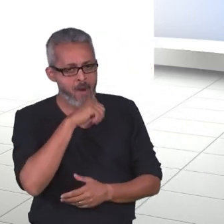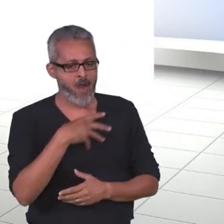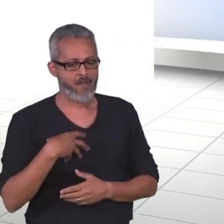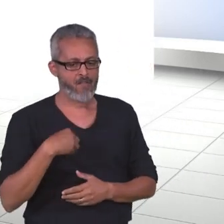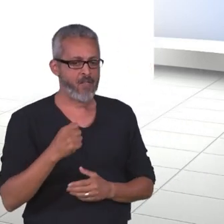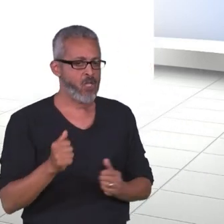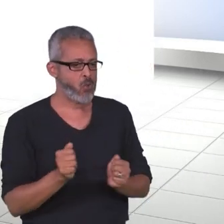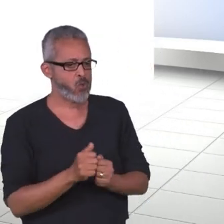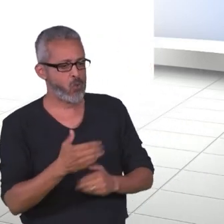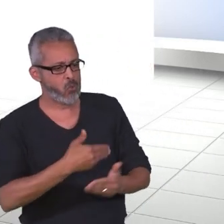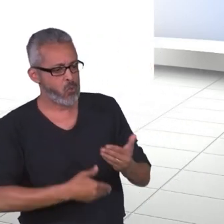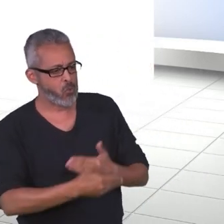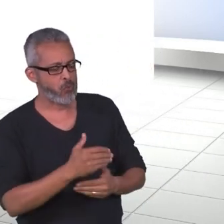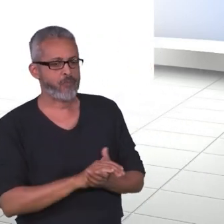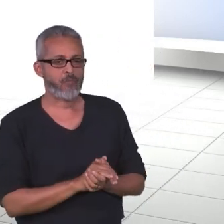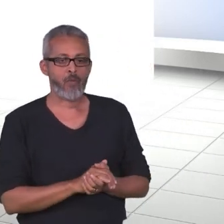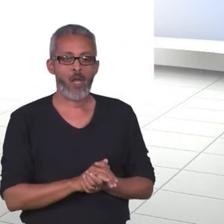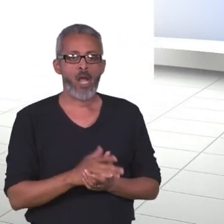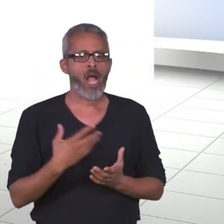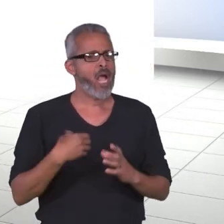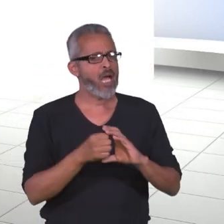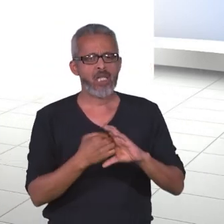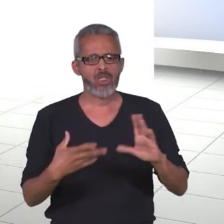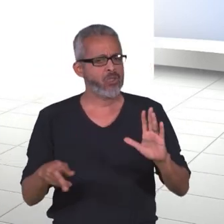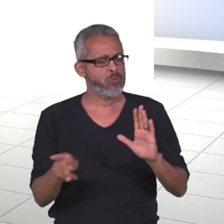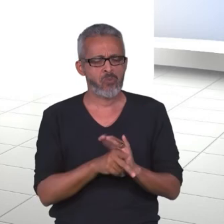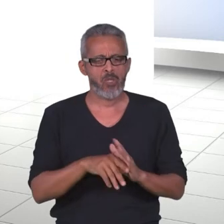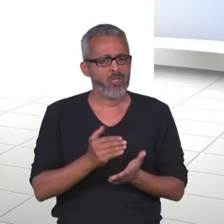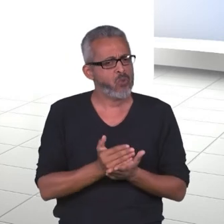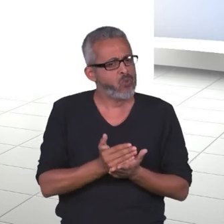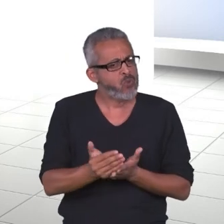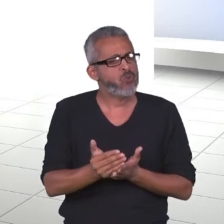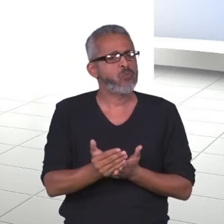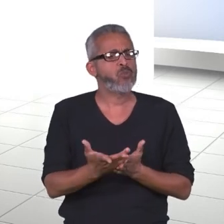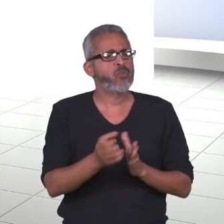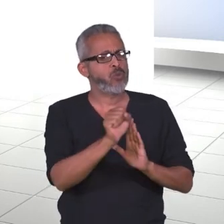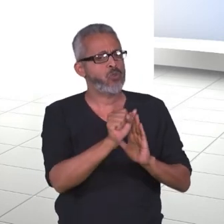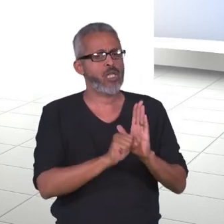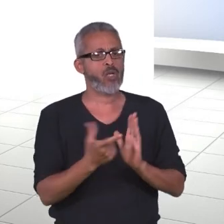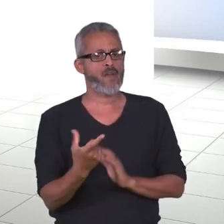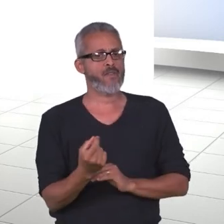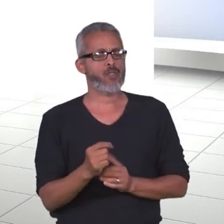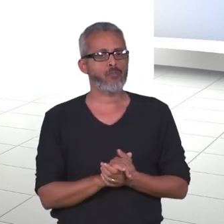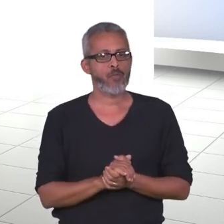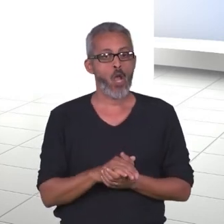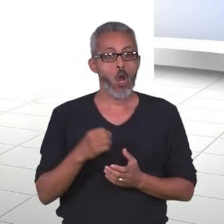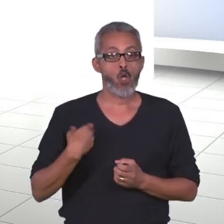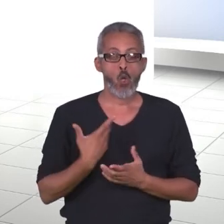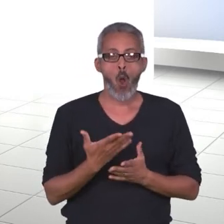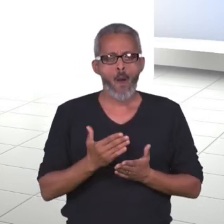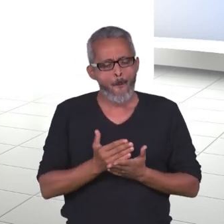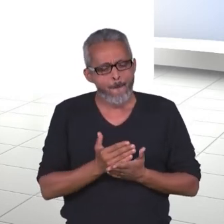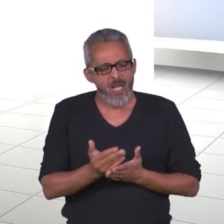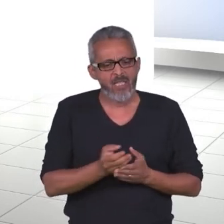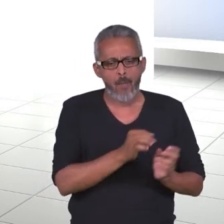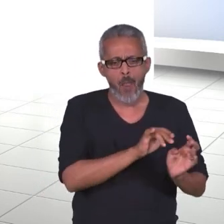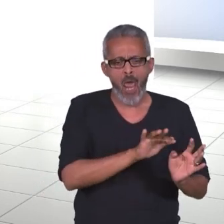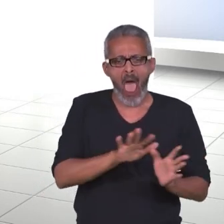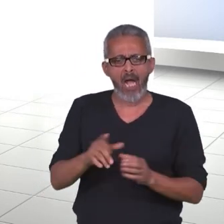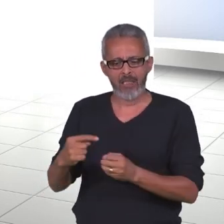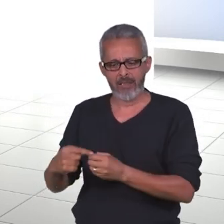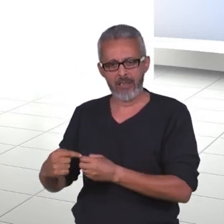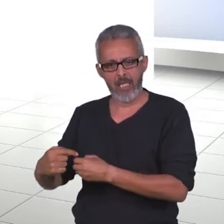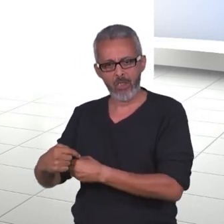com os filhos. Características daquele momento do início do século XX, em que se iniciava a